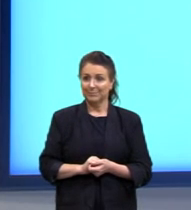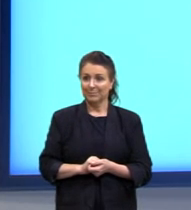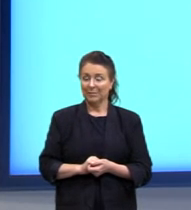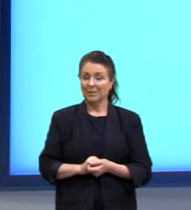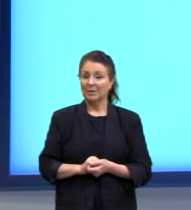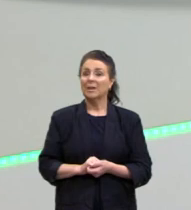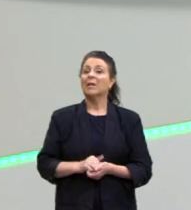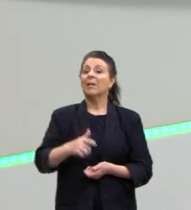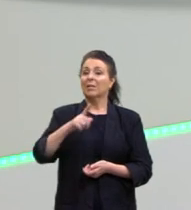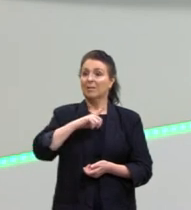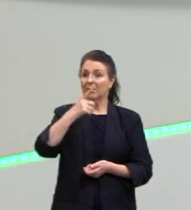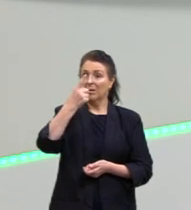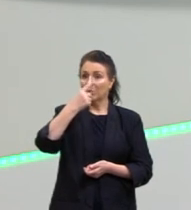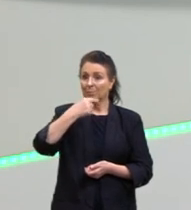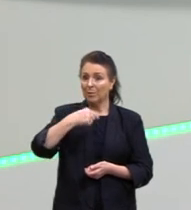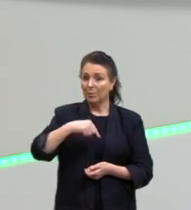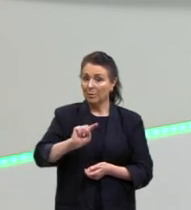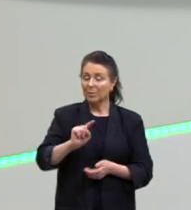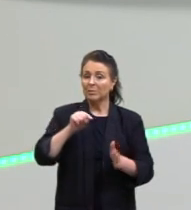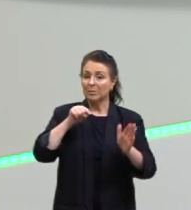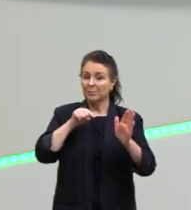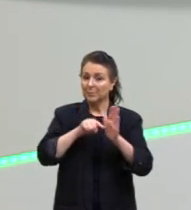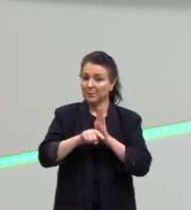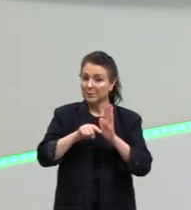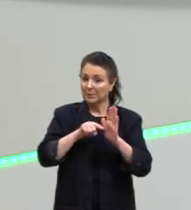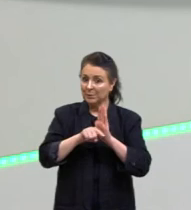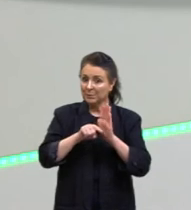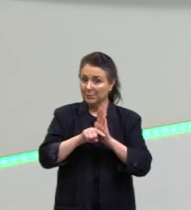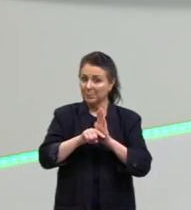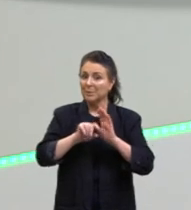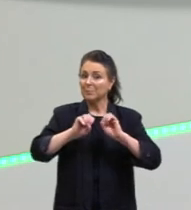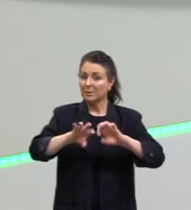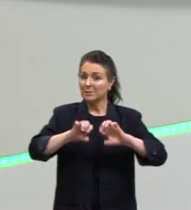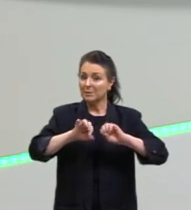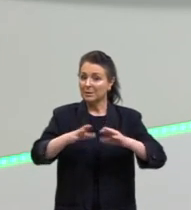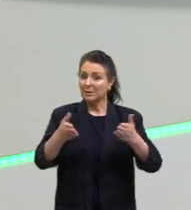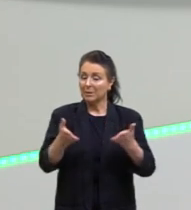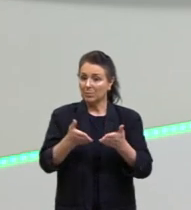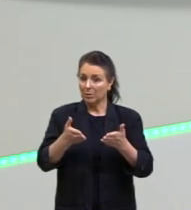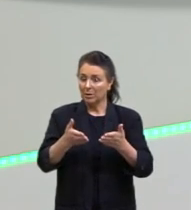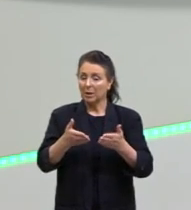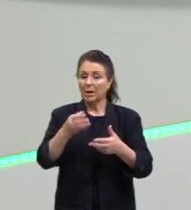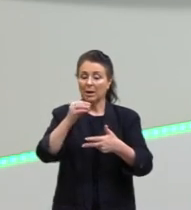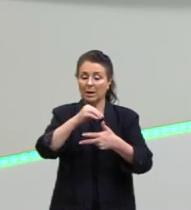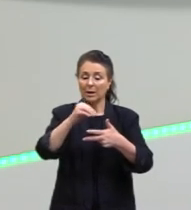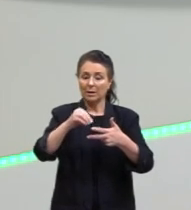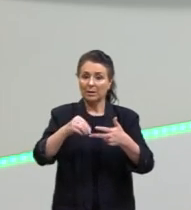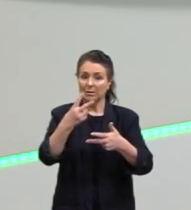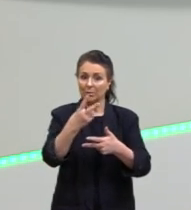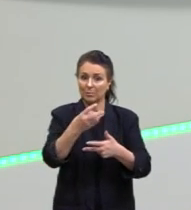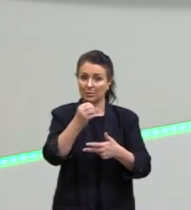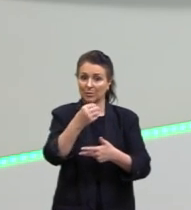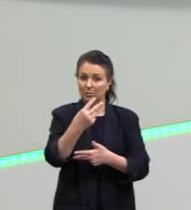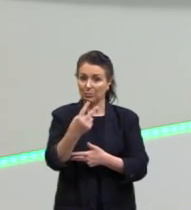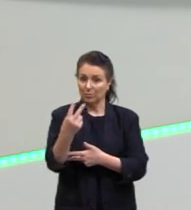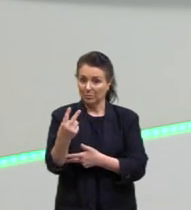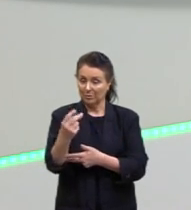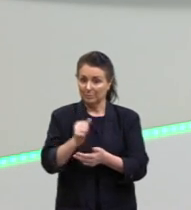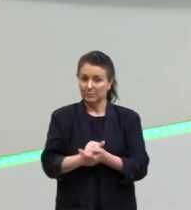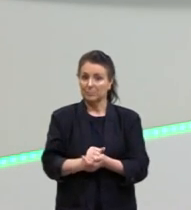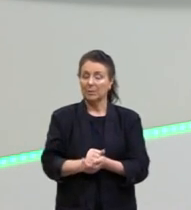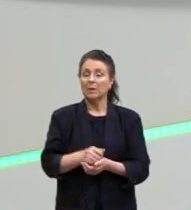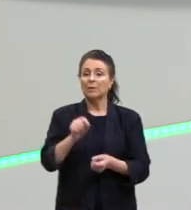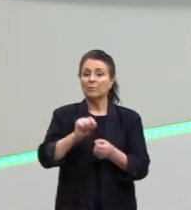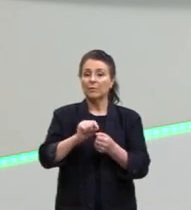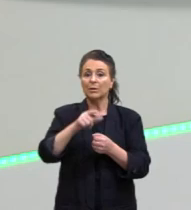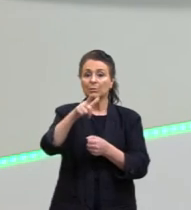E aí nós temos uma última questãozinha para trabalhar agora essa que ela é do Enem de 2022 então a reaplicação